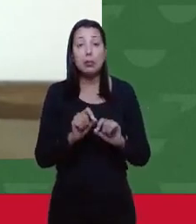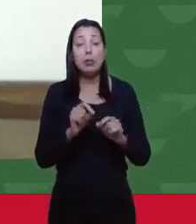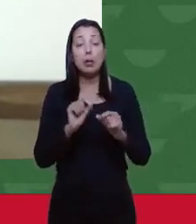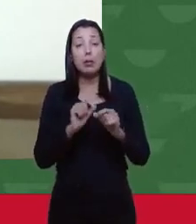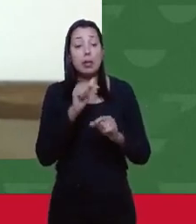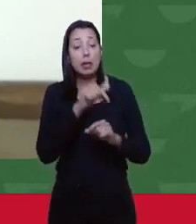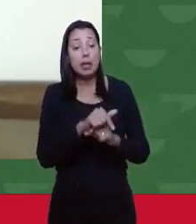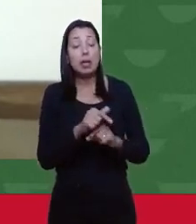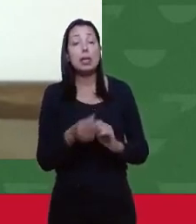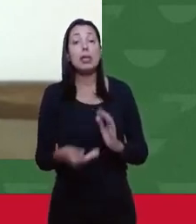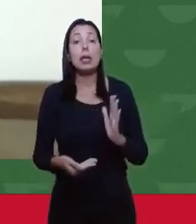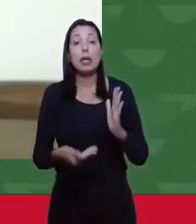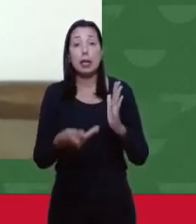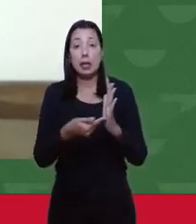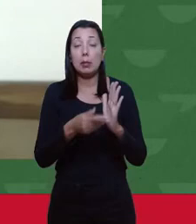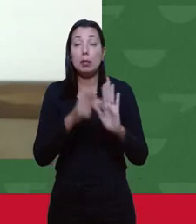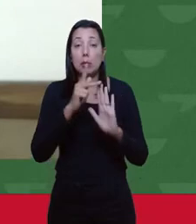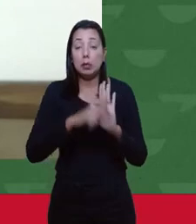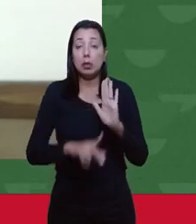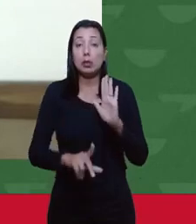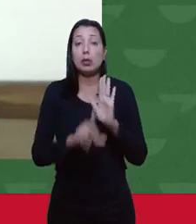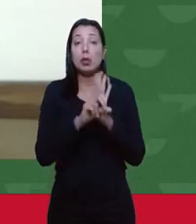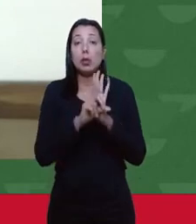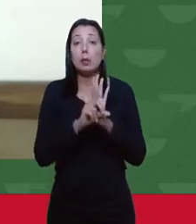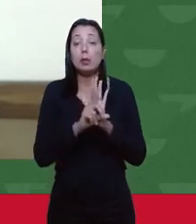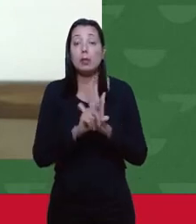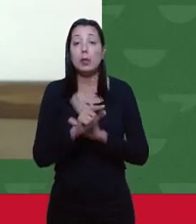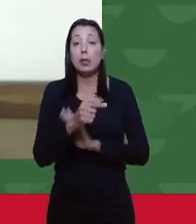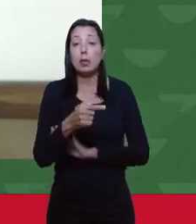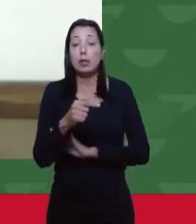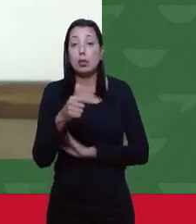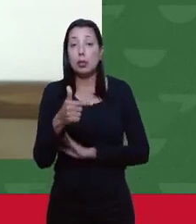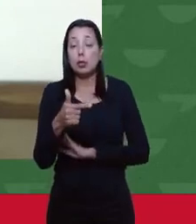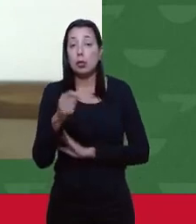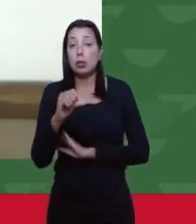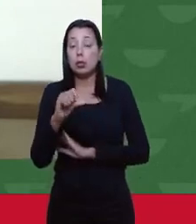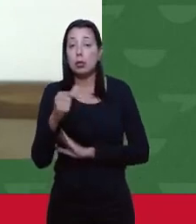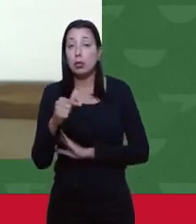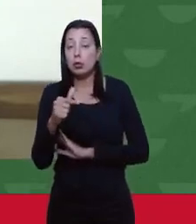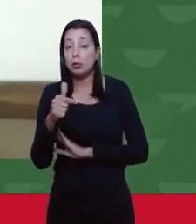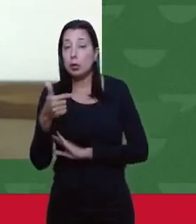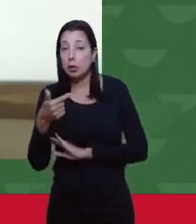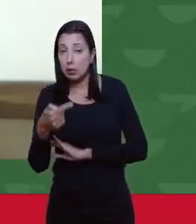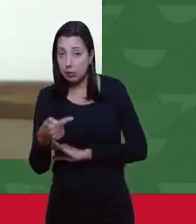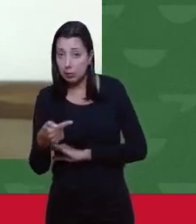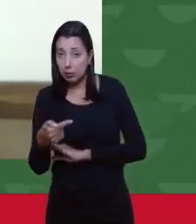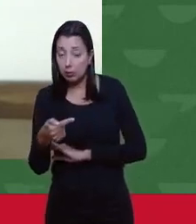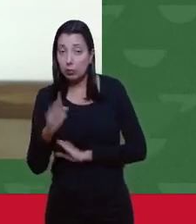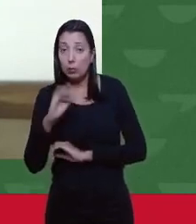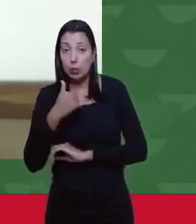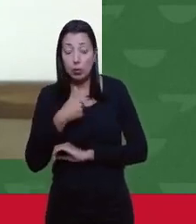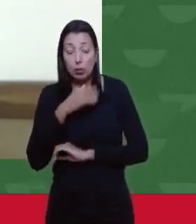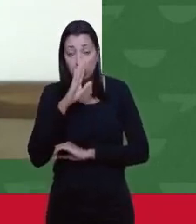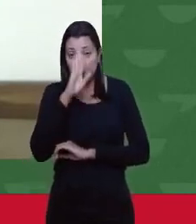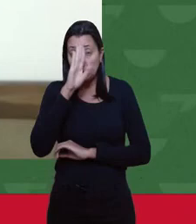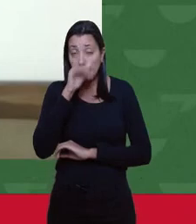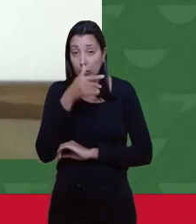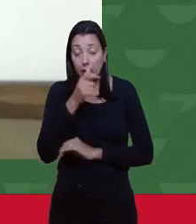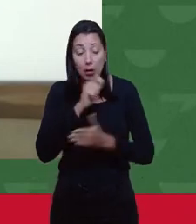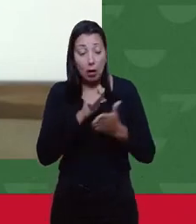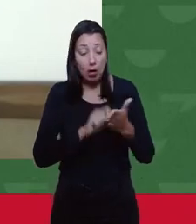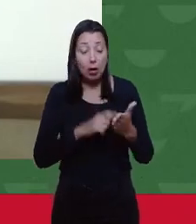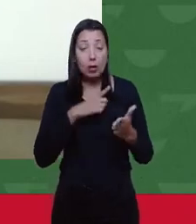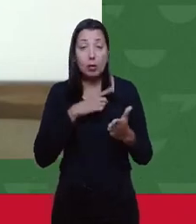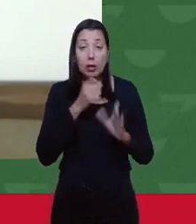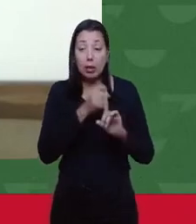na Câmara dos Deputados, o projeto de lei 7292 de 2017, de nossa autoria, que prevê